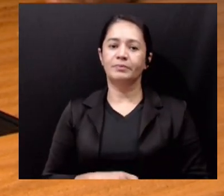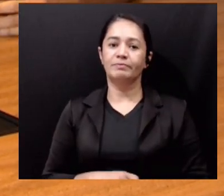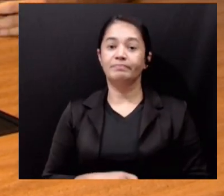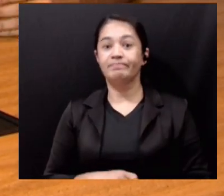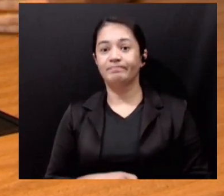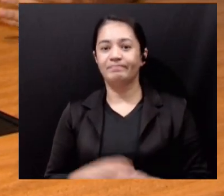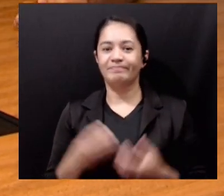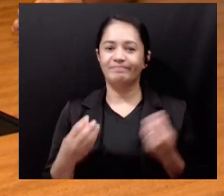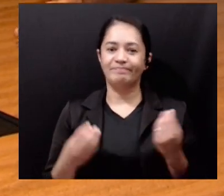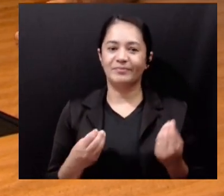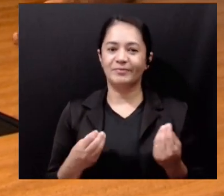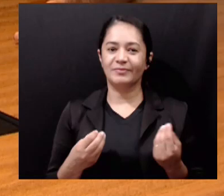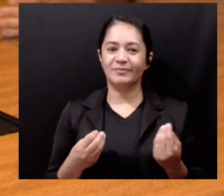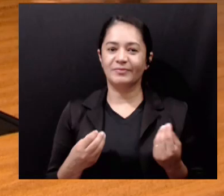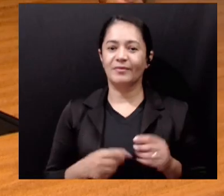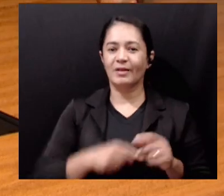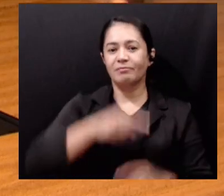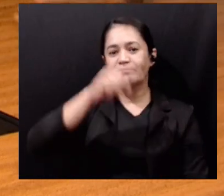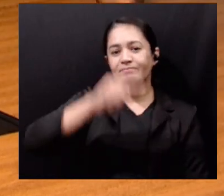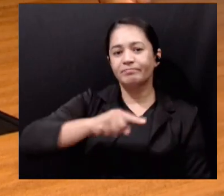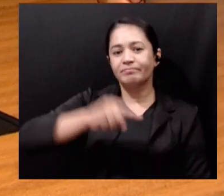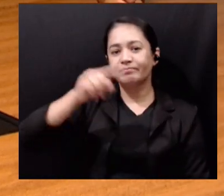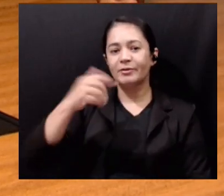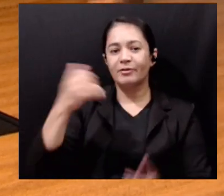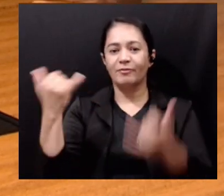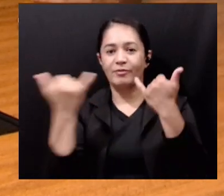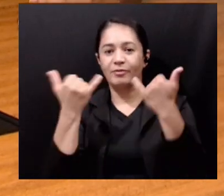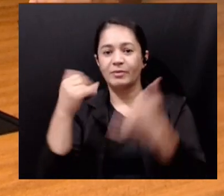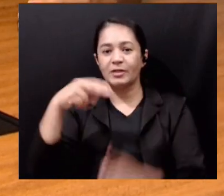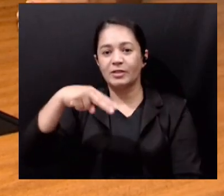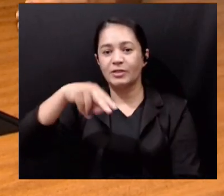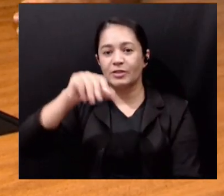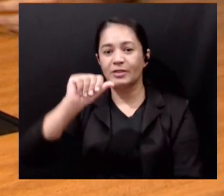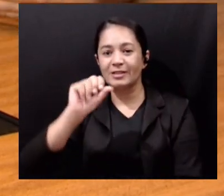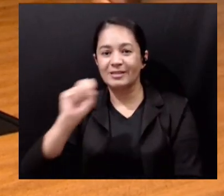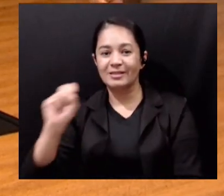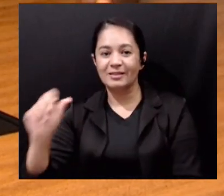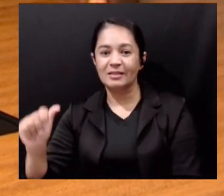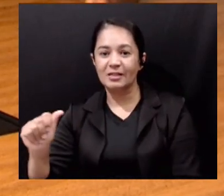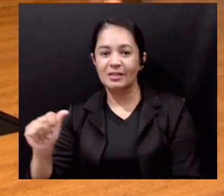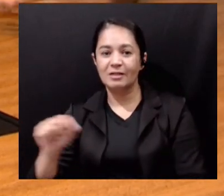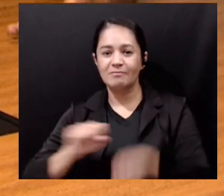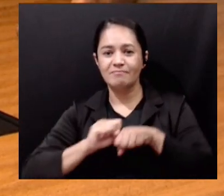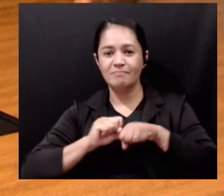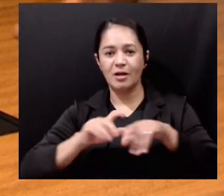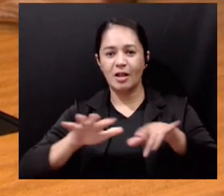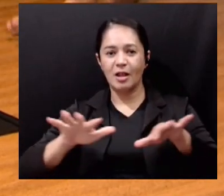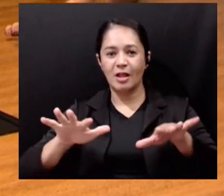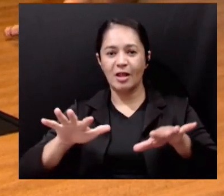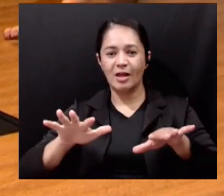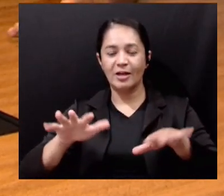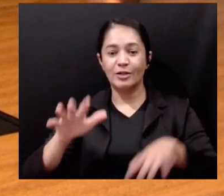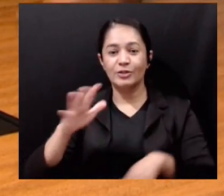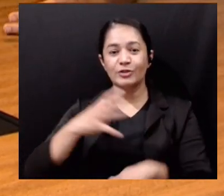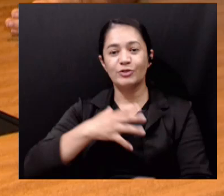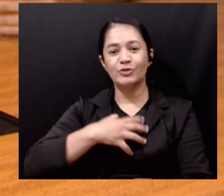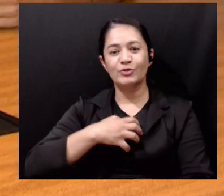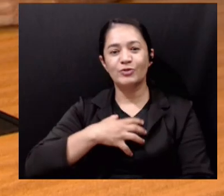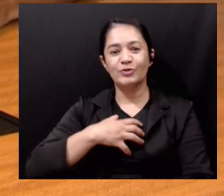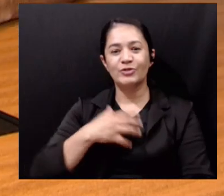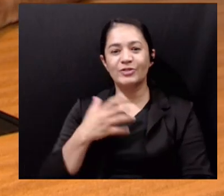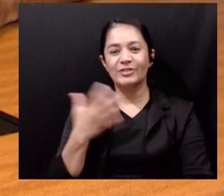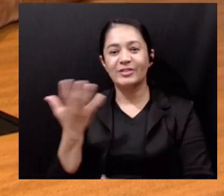dados da NASA assim, sejam transparecidos de uma maneira bem interativa e de maneira divertida assim, para as